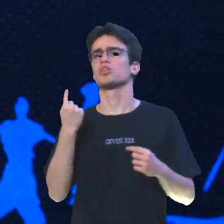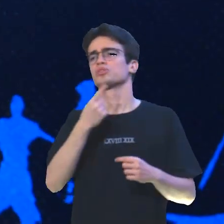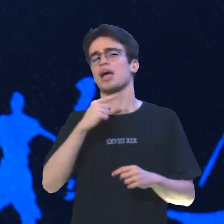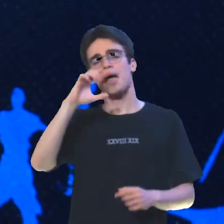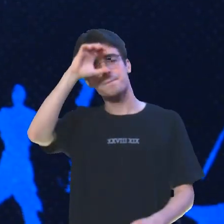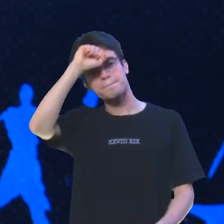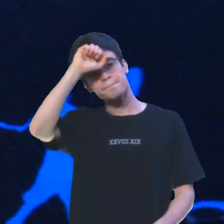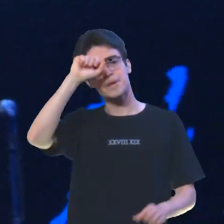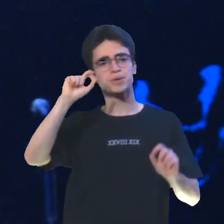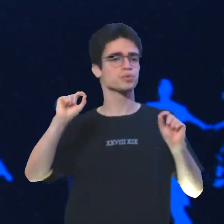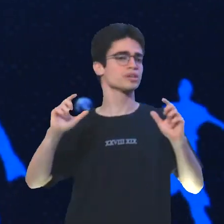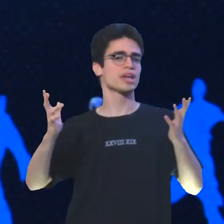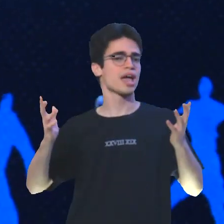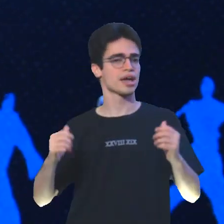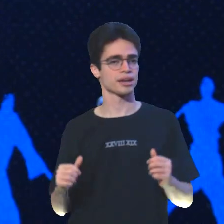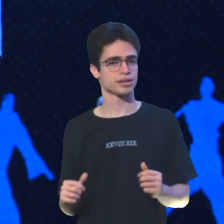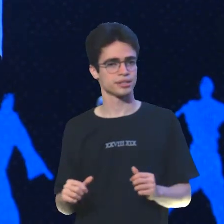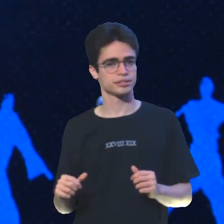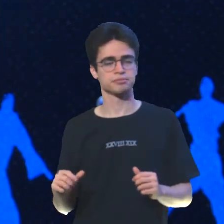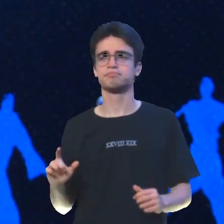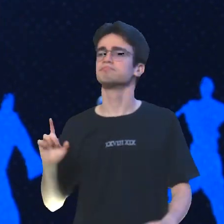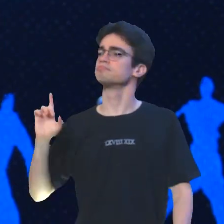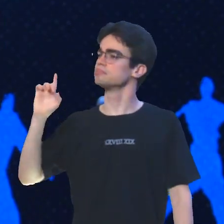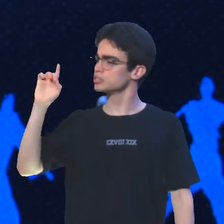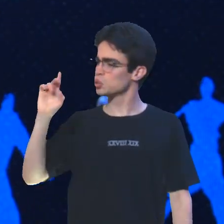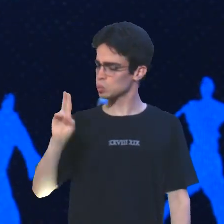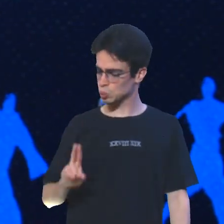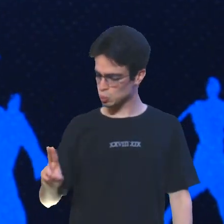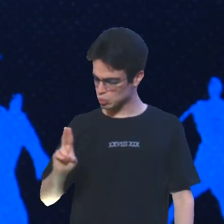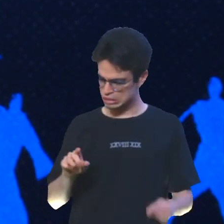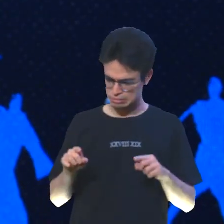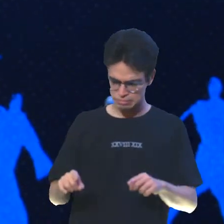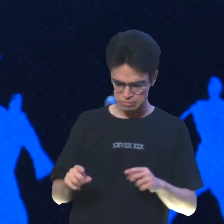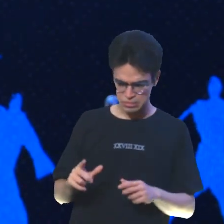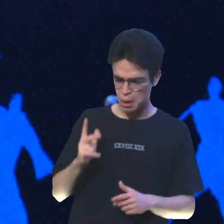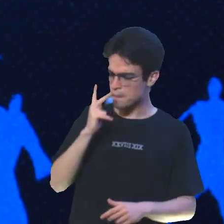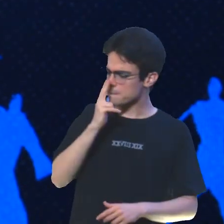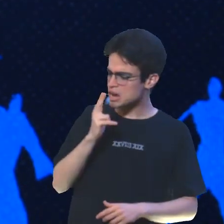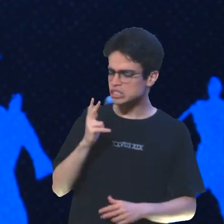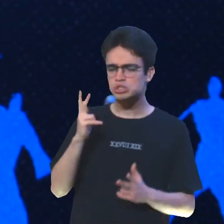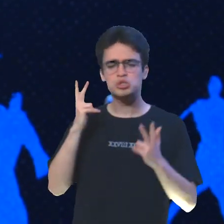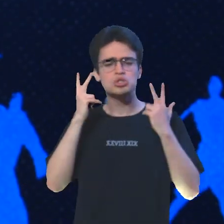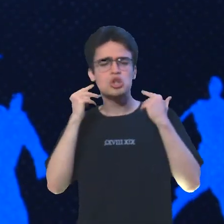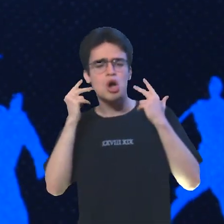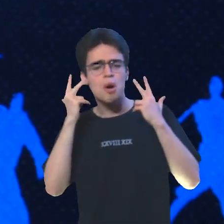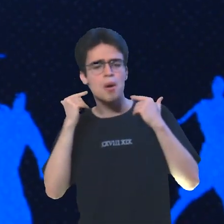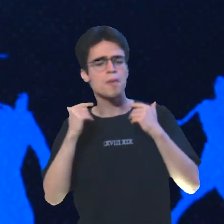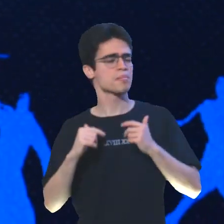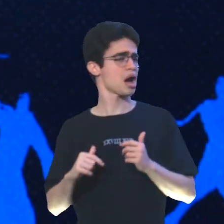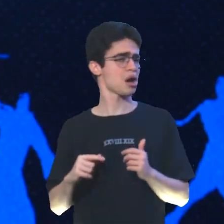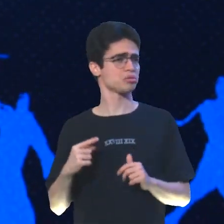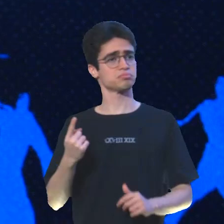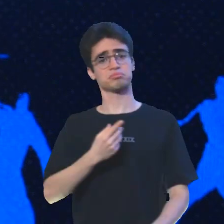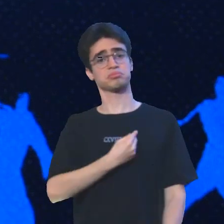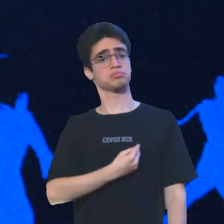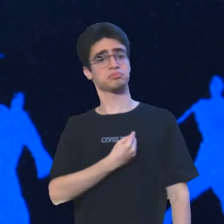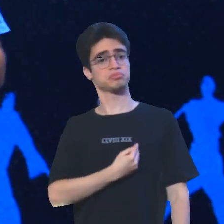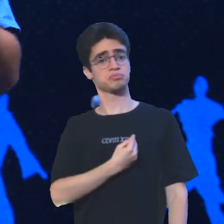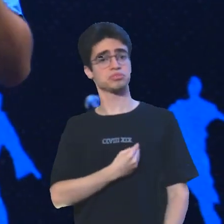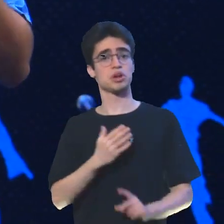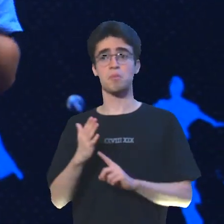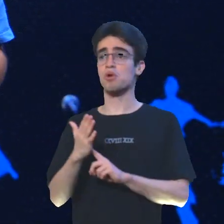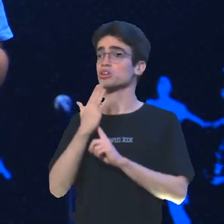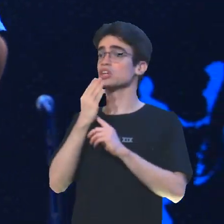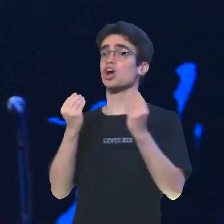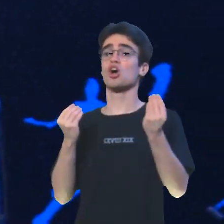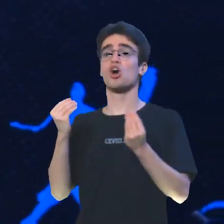aprende com isso tudo: Deus, ele pode usar o que parece comum e simples em nossas vidas para mostrar